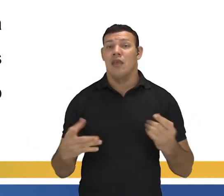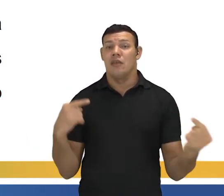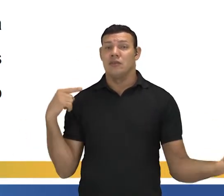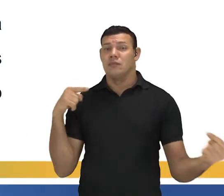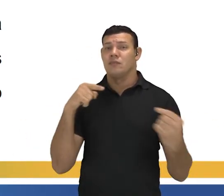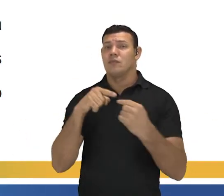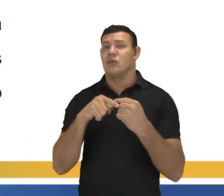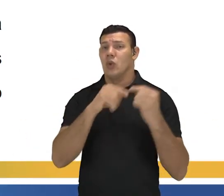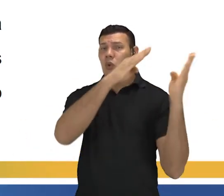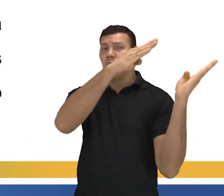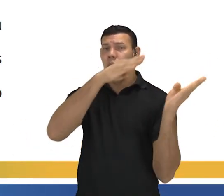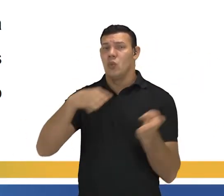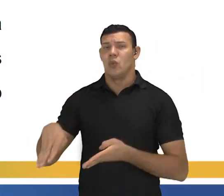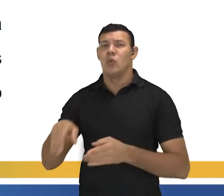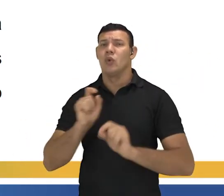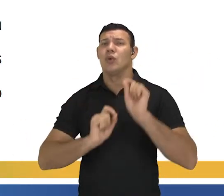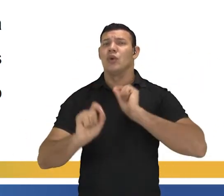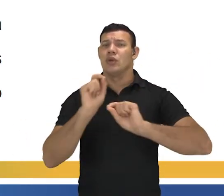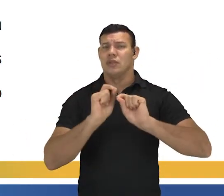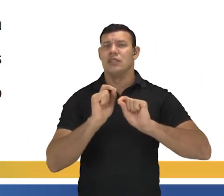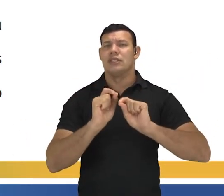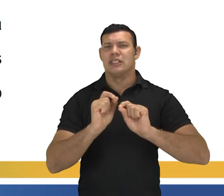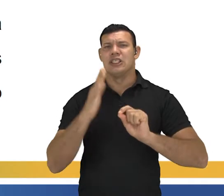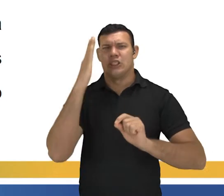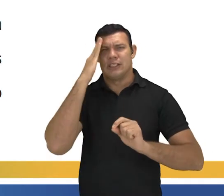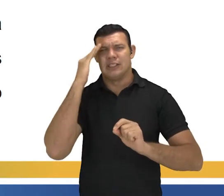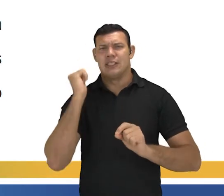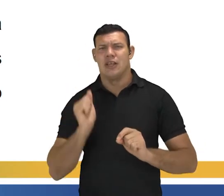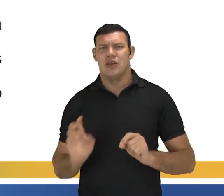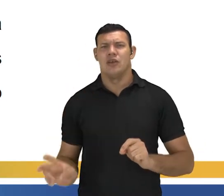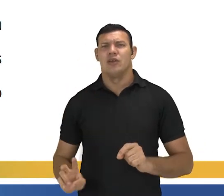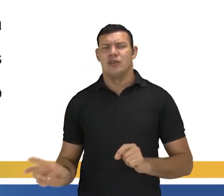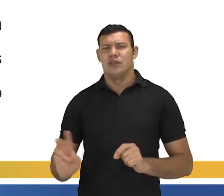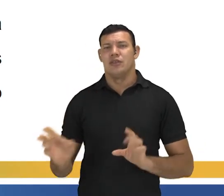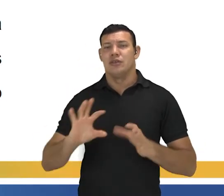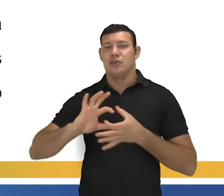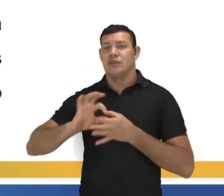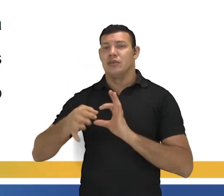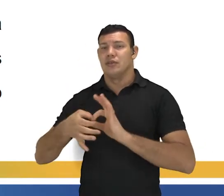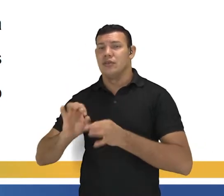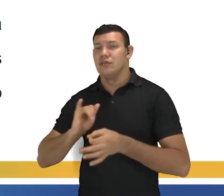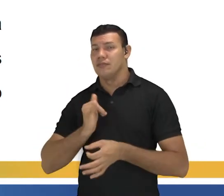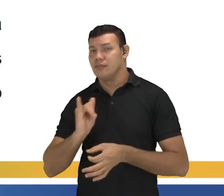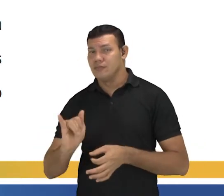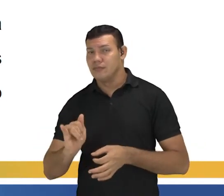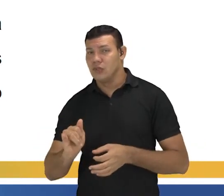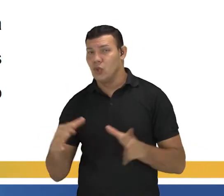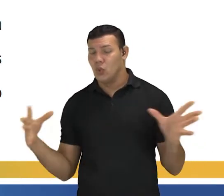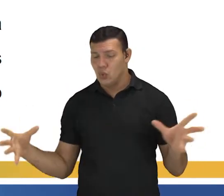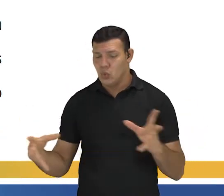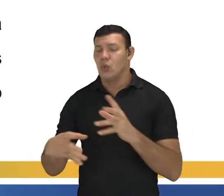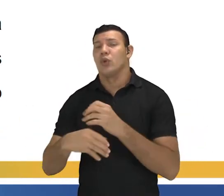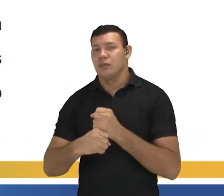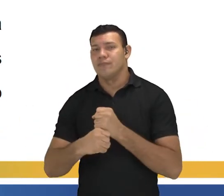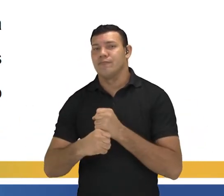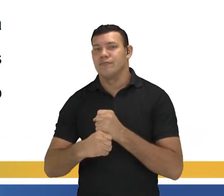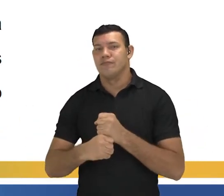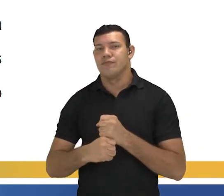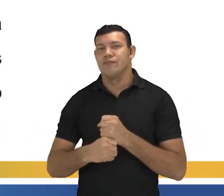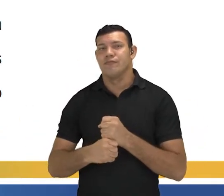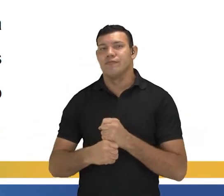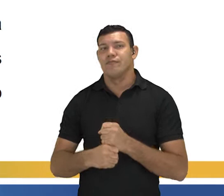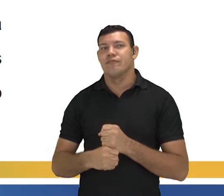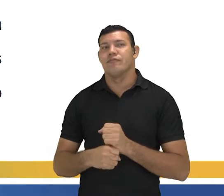em paralelo, para você obter o valor da corrente, não esqueçam, agora vocês vão somar. Corrente